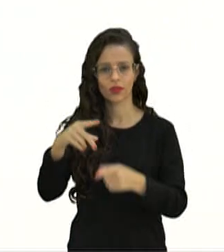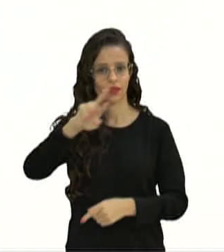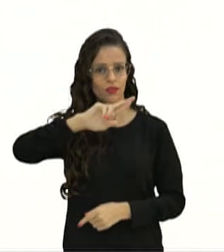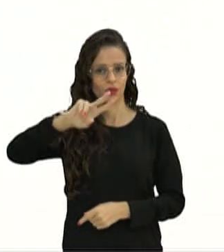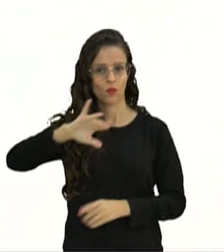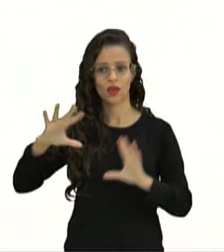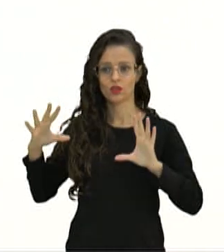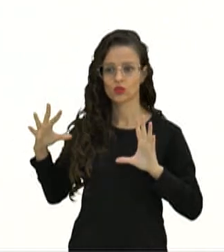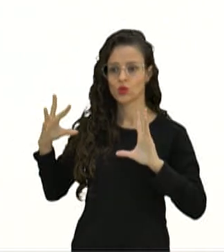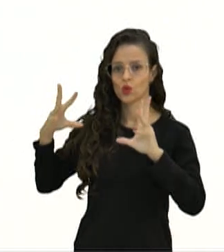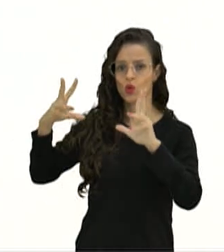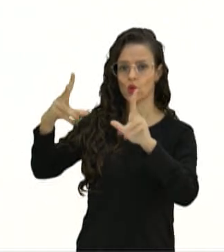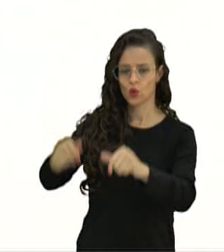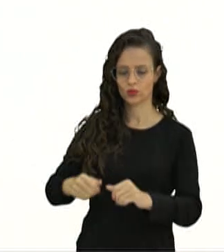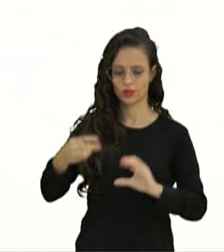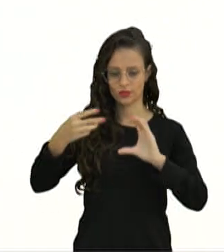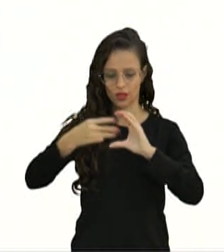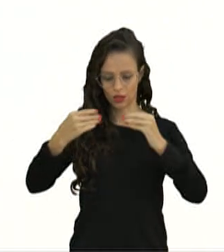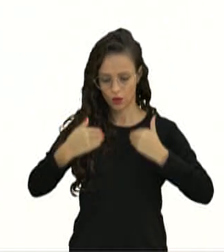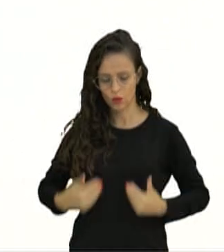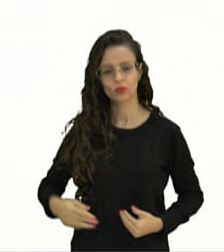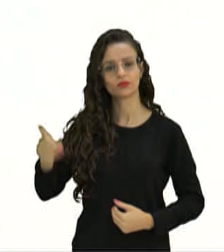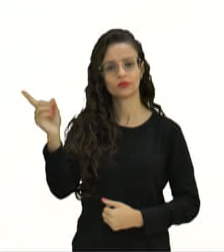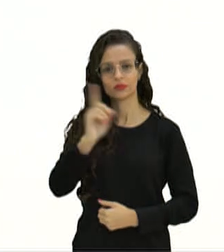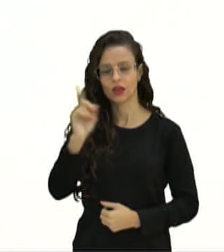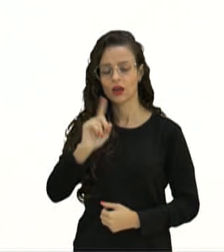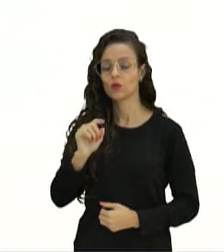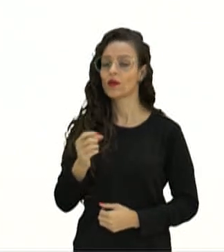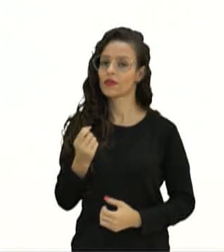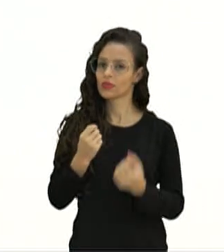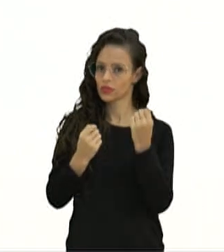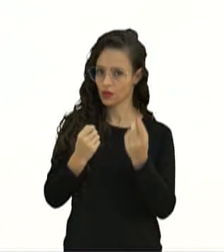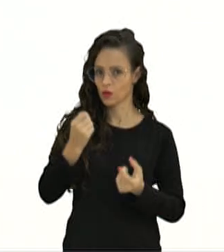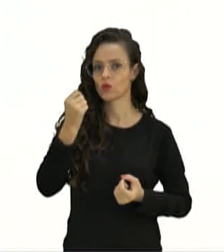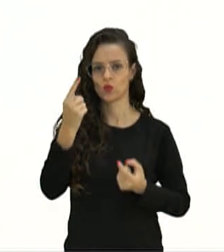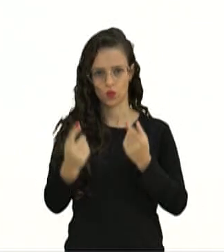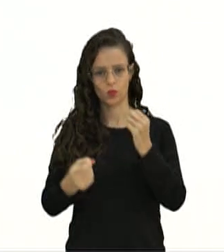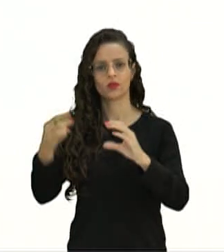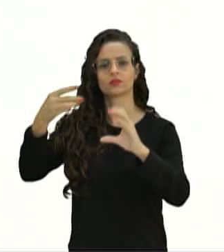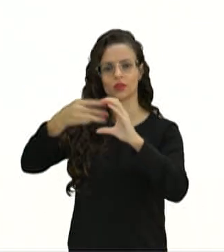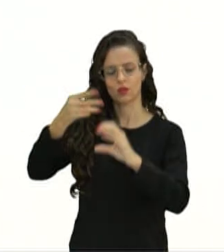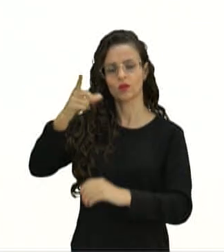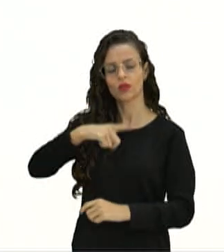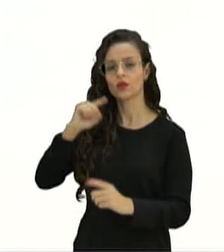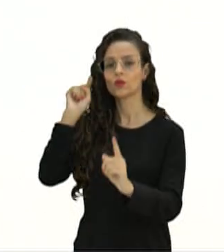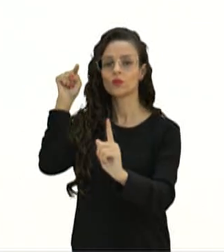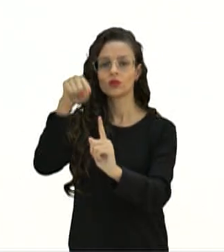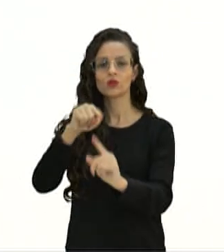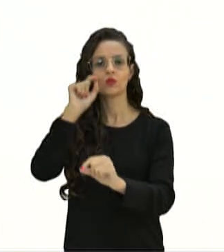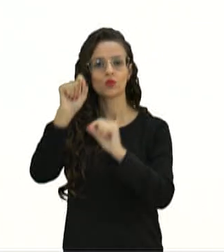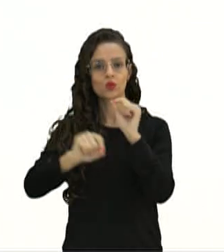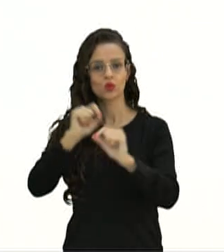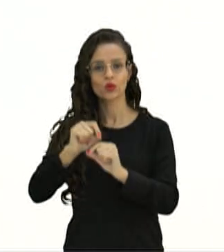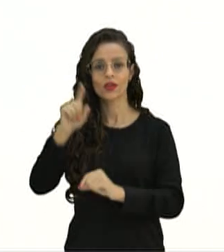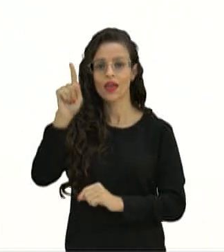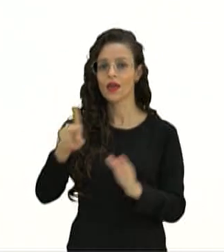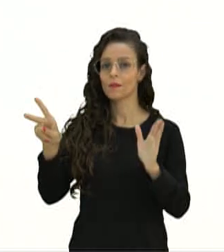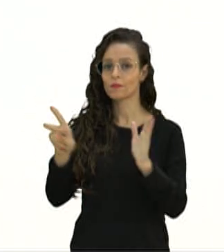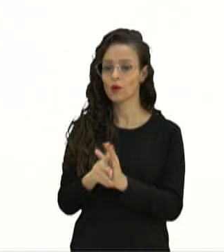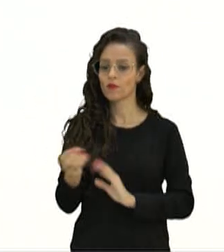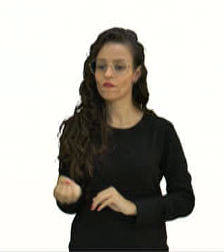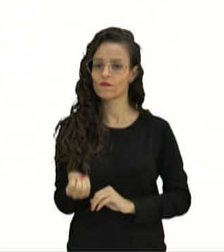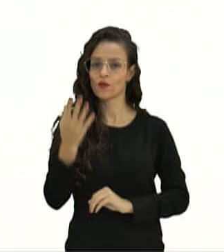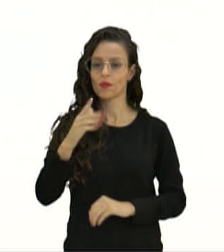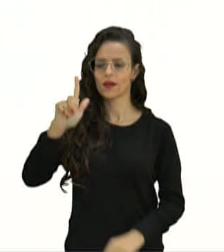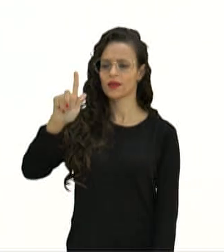acontece em todas as células do nosso organismo. Ela acontece em determinadas células, cuja finalidade é formar gametas. Vocês